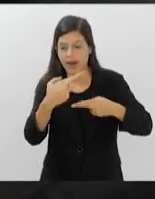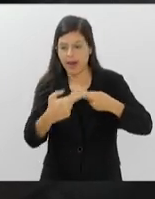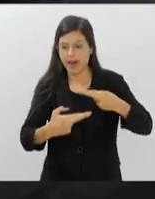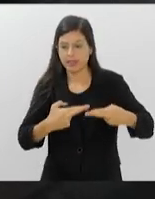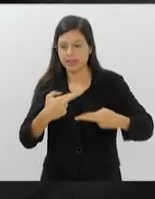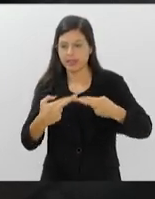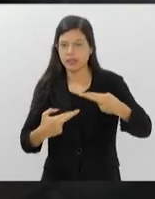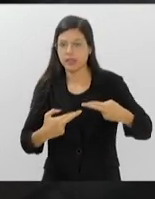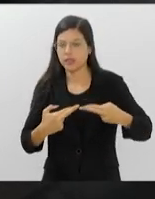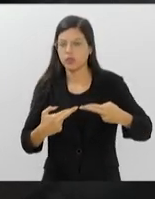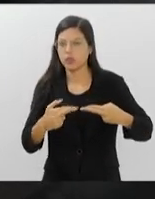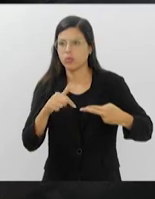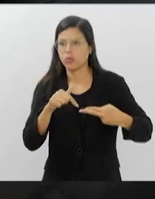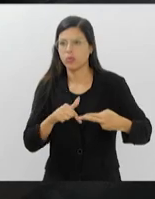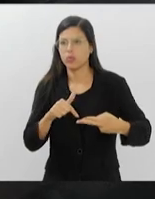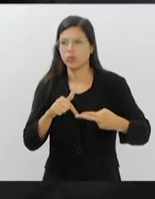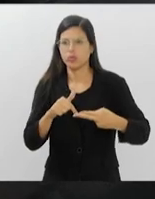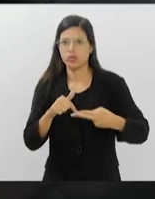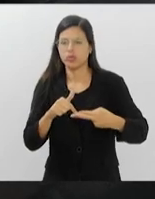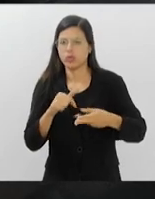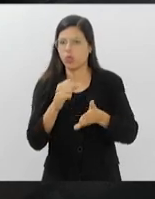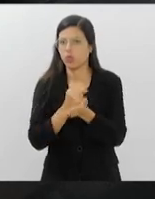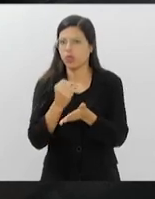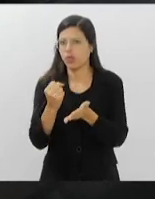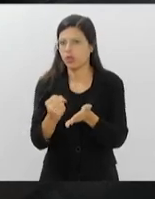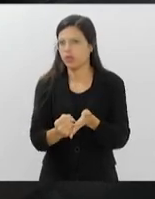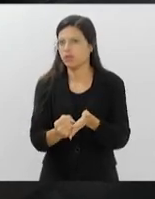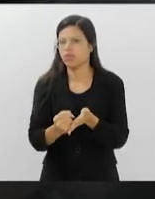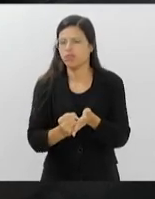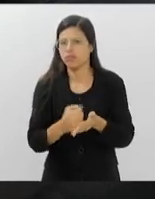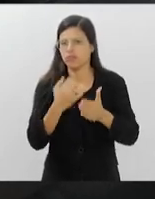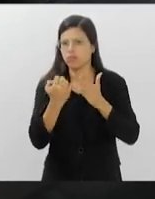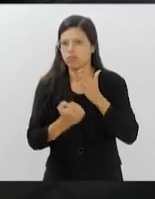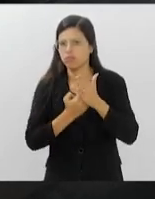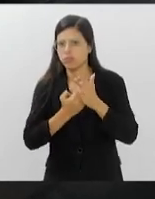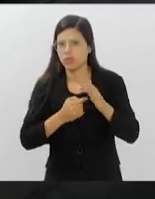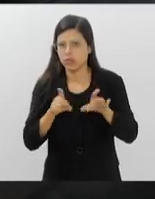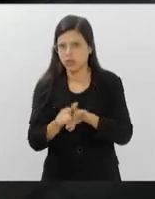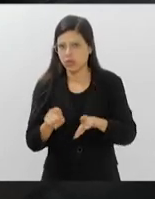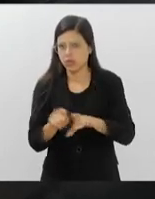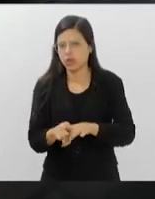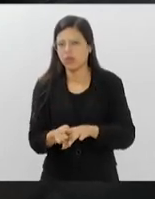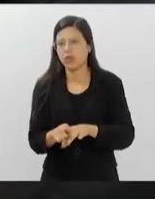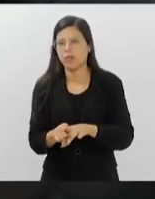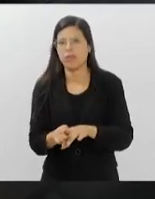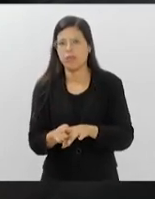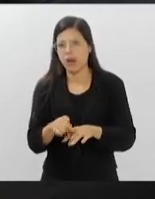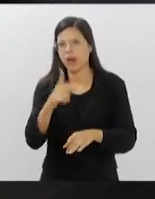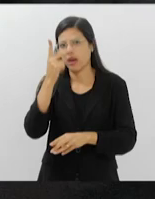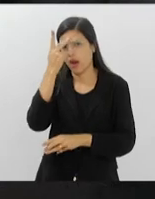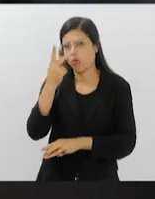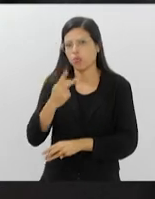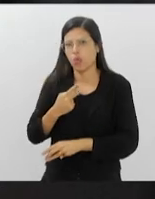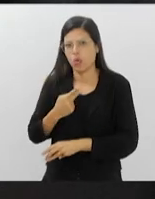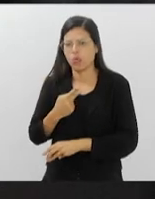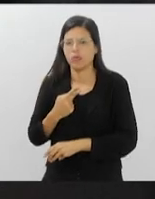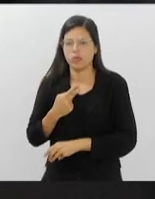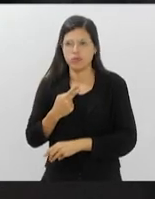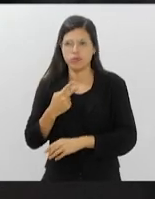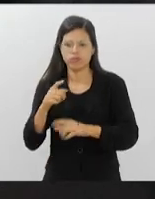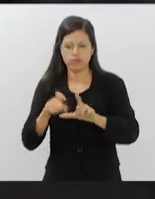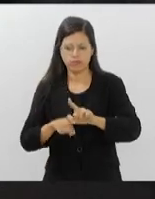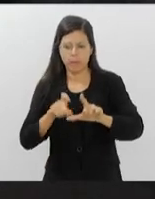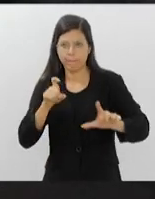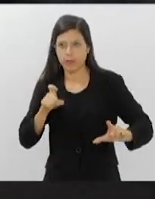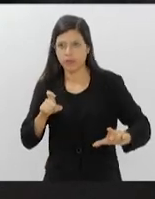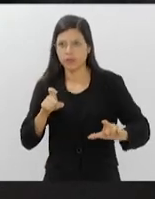parte deles, quando não são contratados por empresas, também são autônomos. Então, na verdade, no meu entendimento,